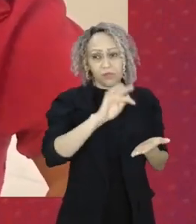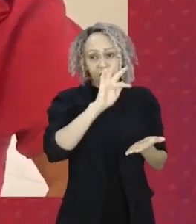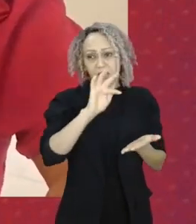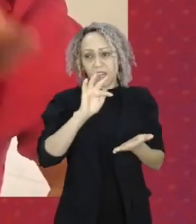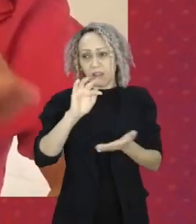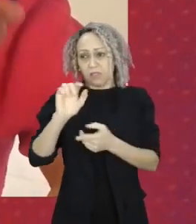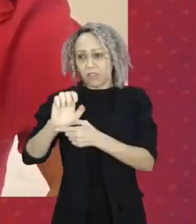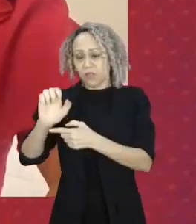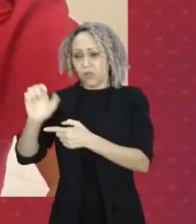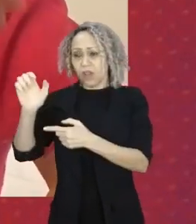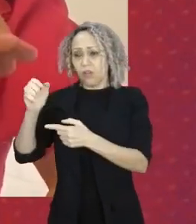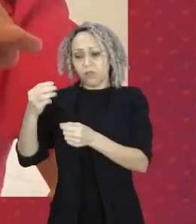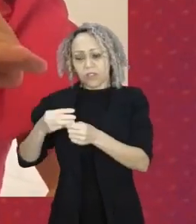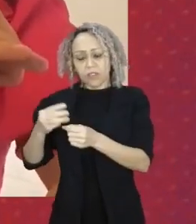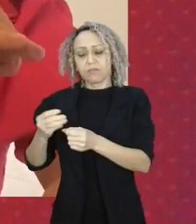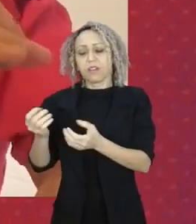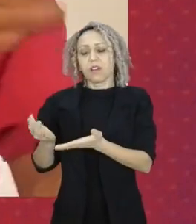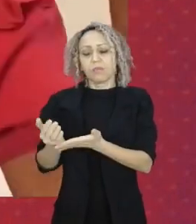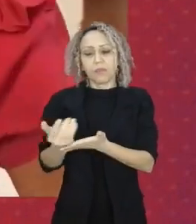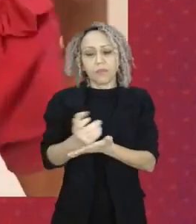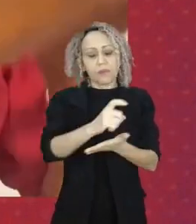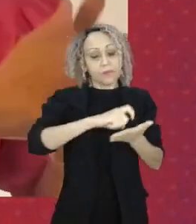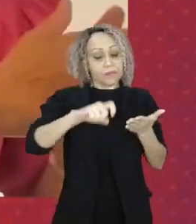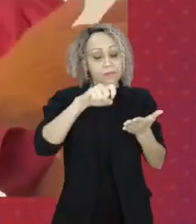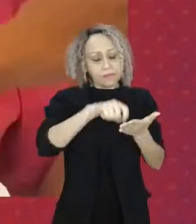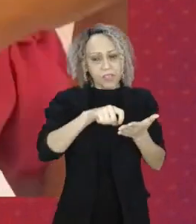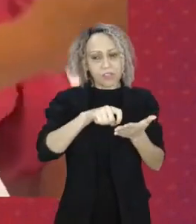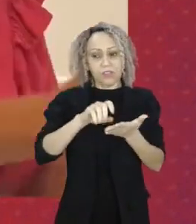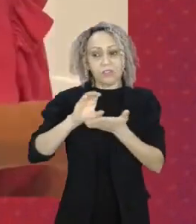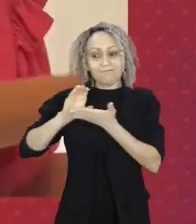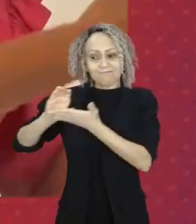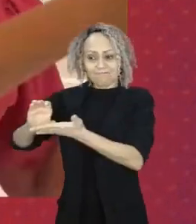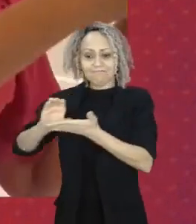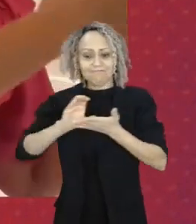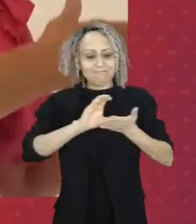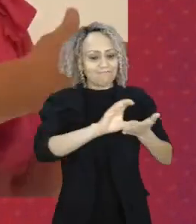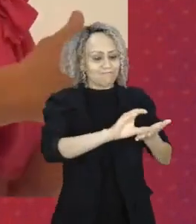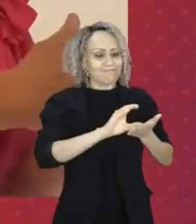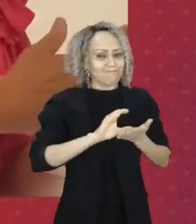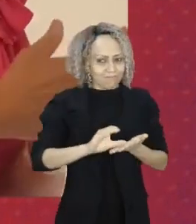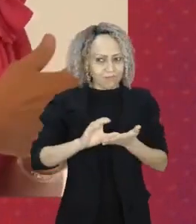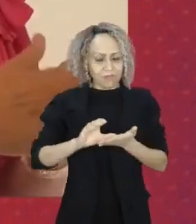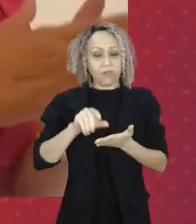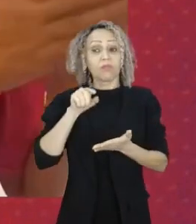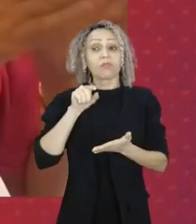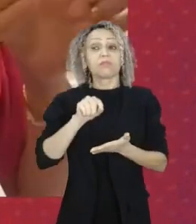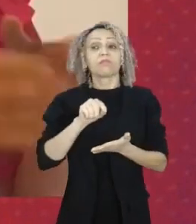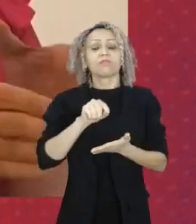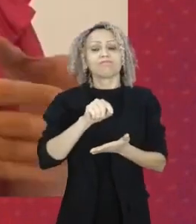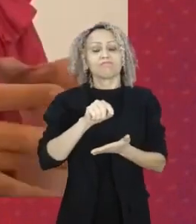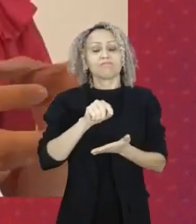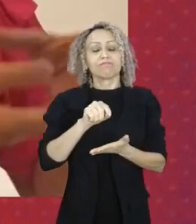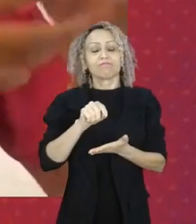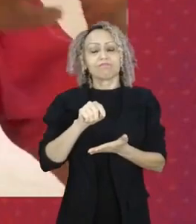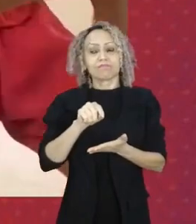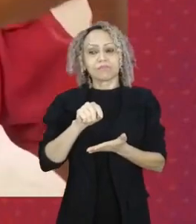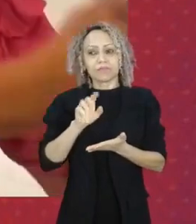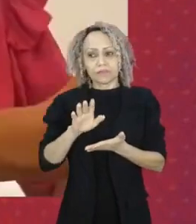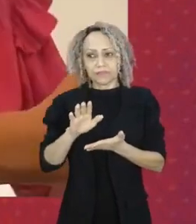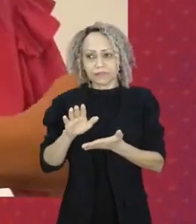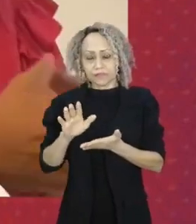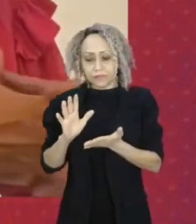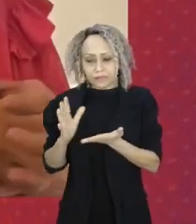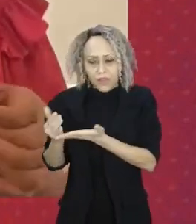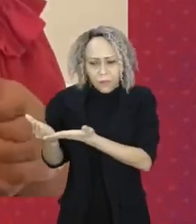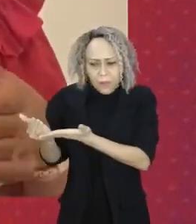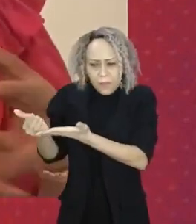a Constituição quer dizer que Estado, União e municípios, a partir do